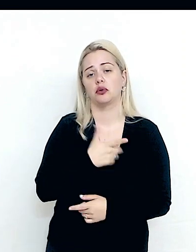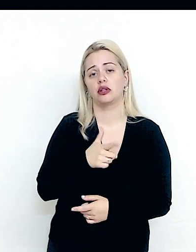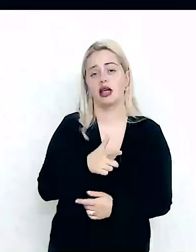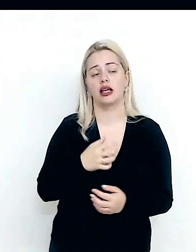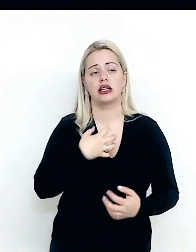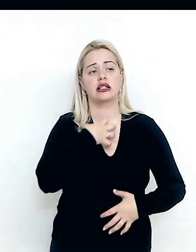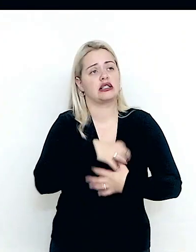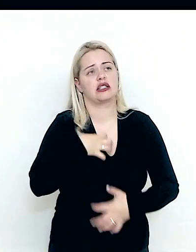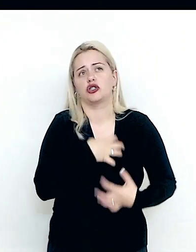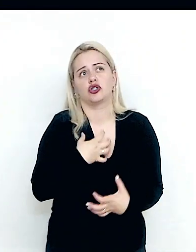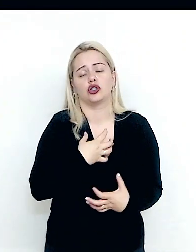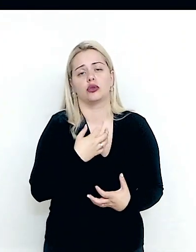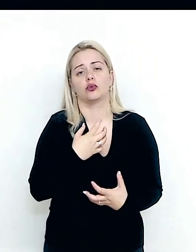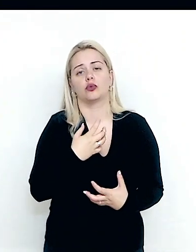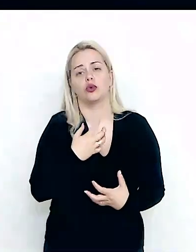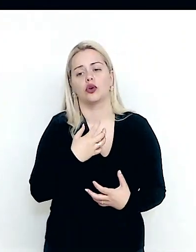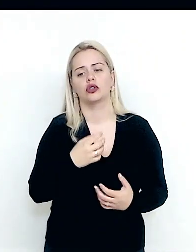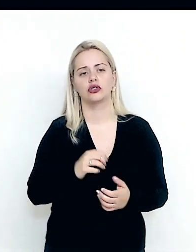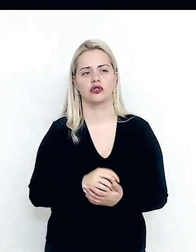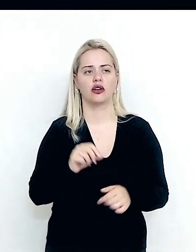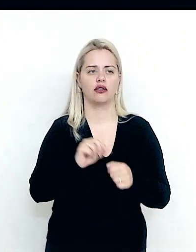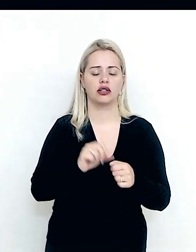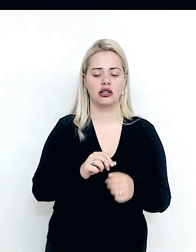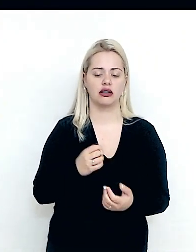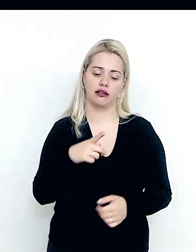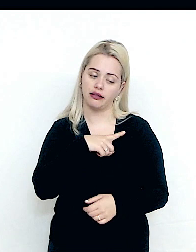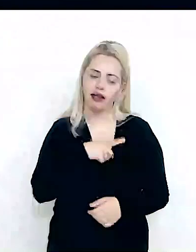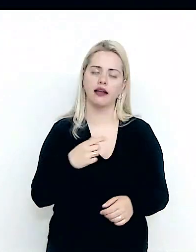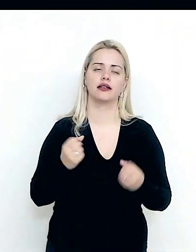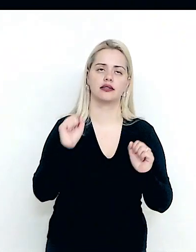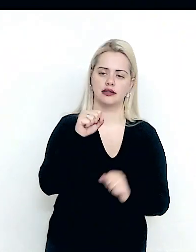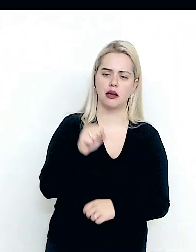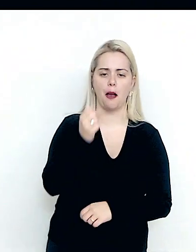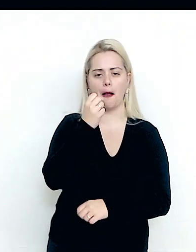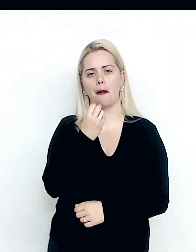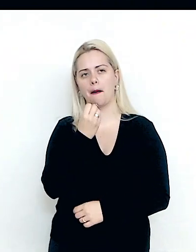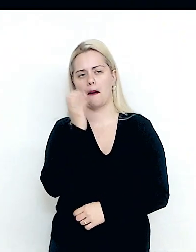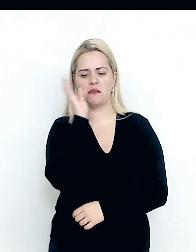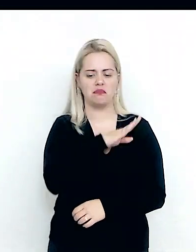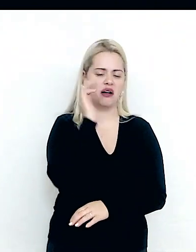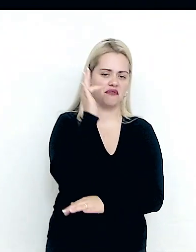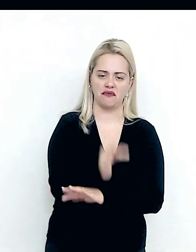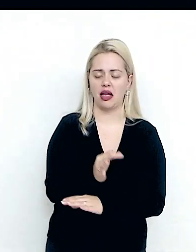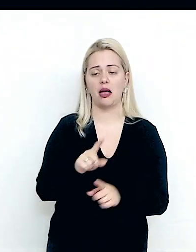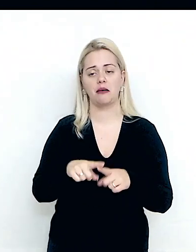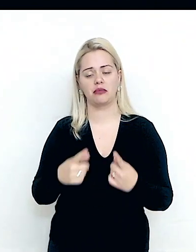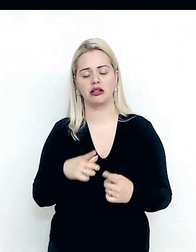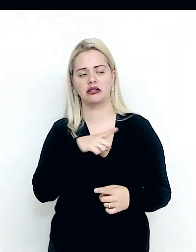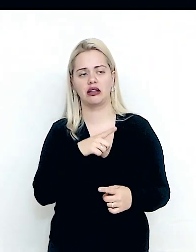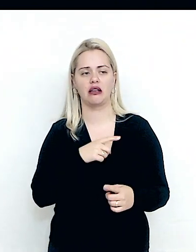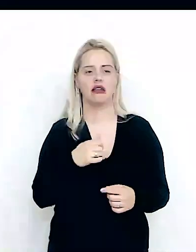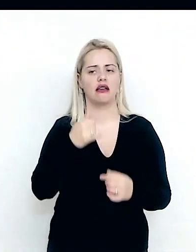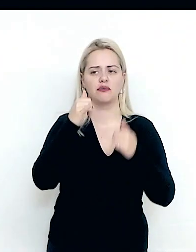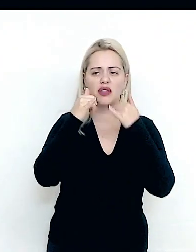crítica. Há um grau, claro, de hipocrisia, de má fé nesse tipo de críticas, mais do que até